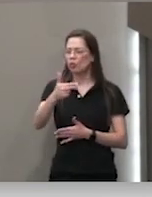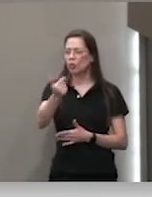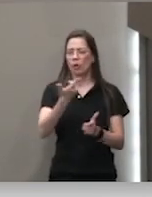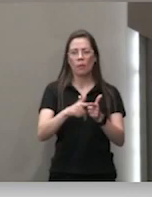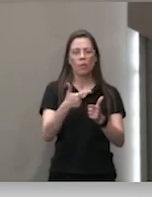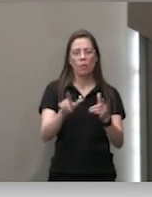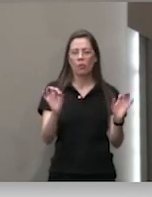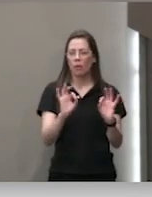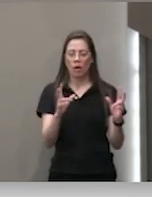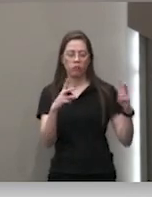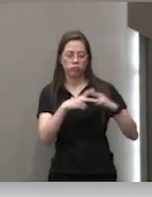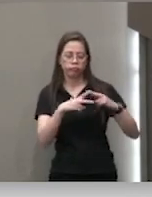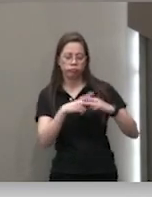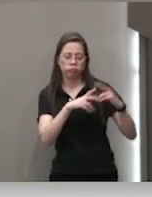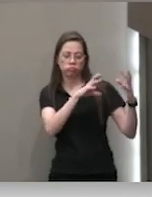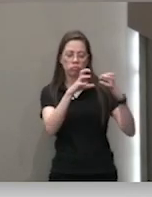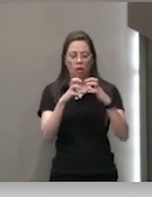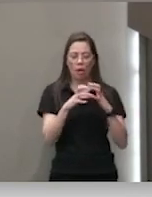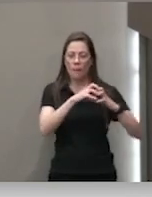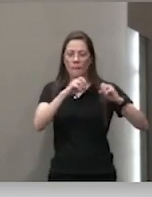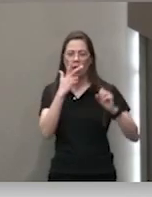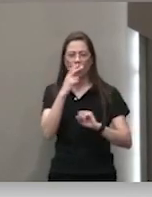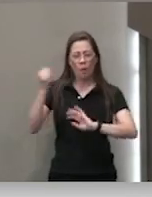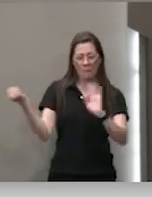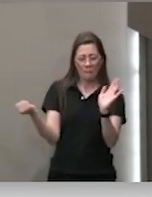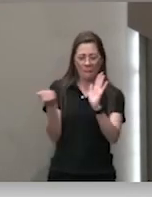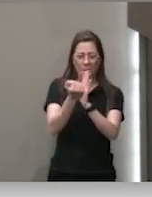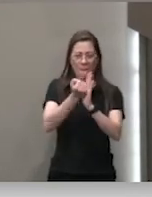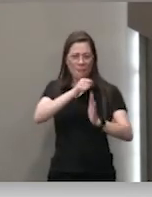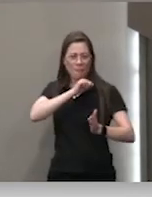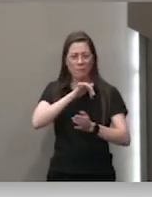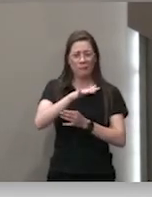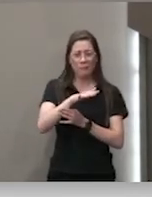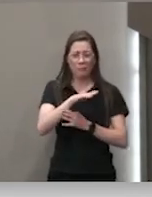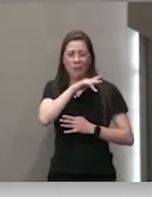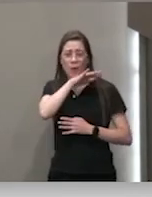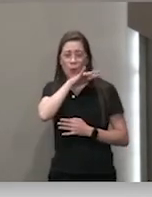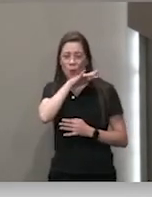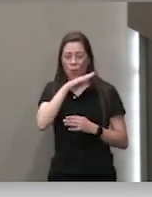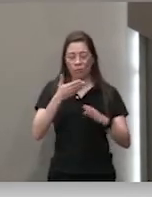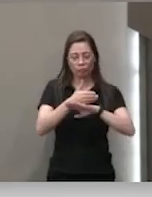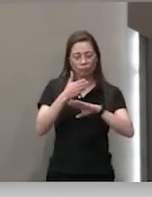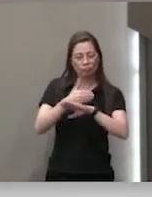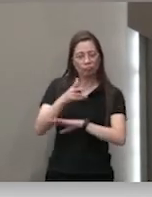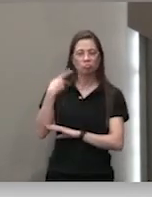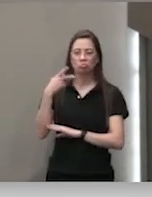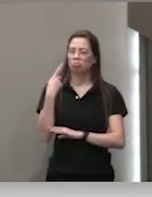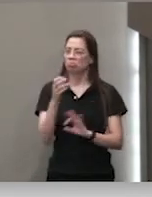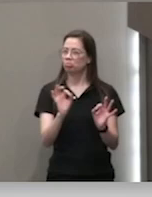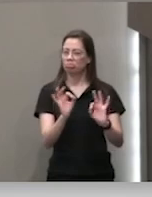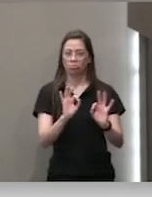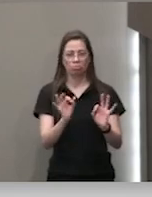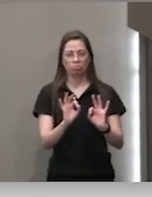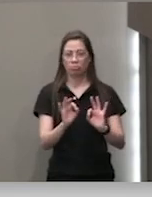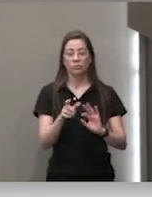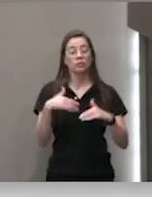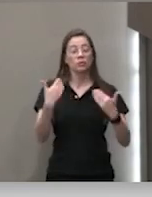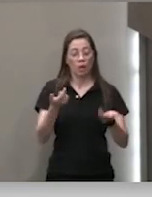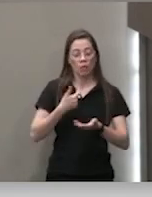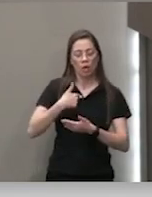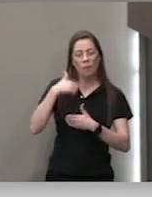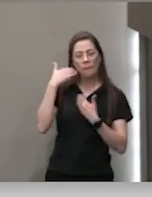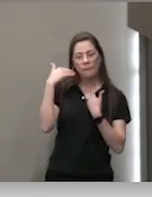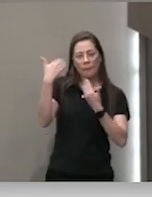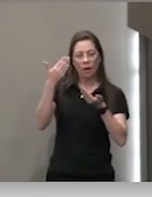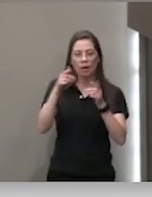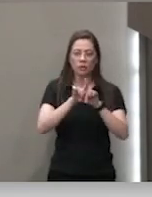nenhum atrito que pudesse manchar essa nossa passagem aqui pela Câmara de Vereadores. Então, fico muito grato aos